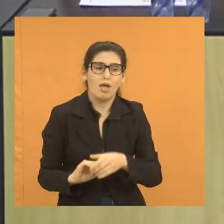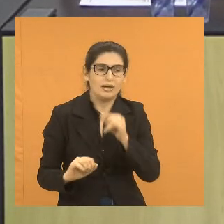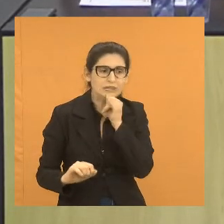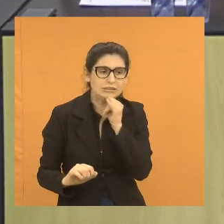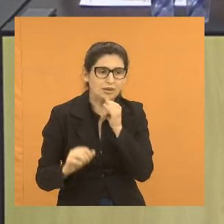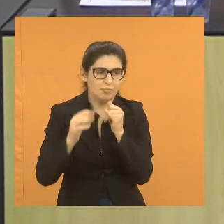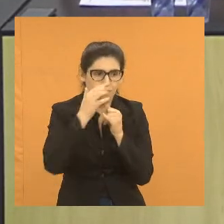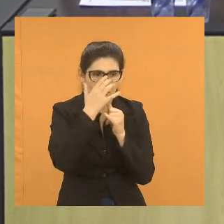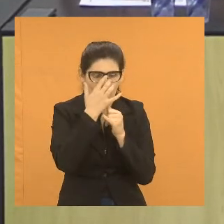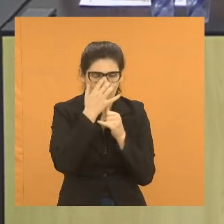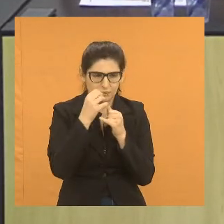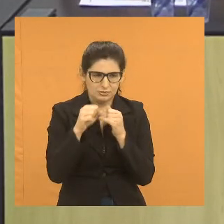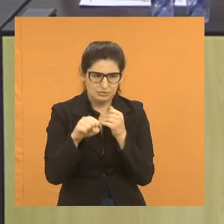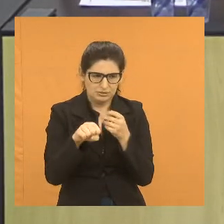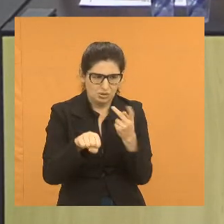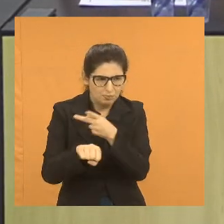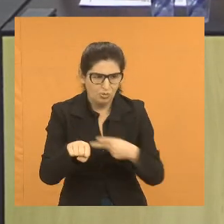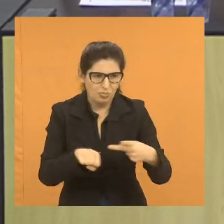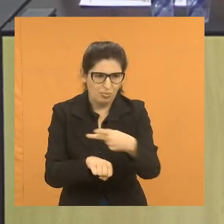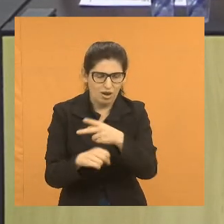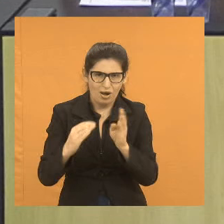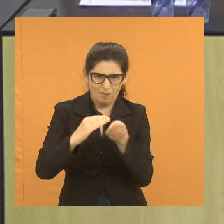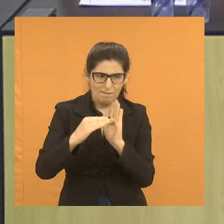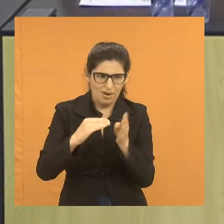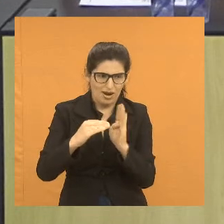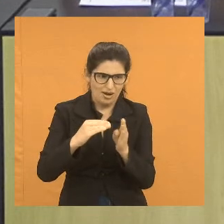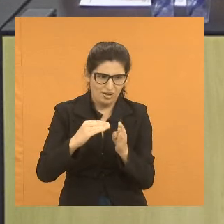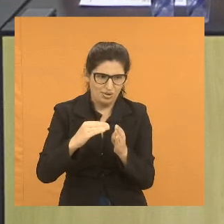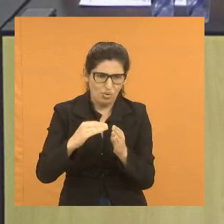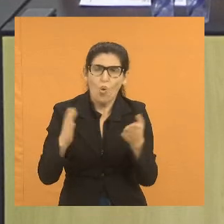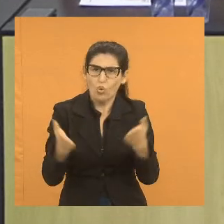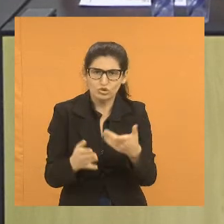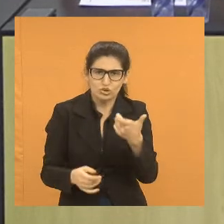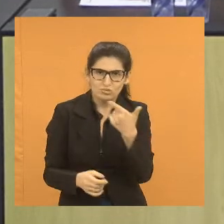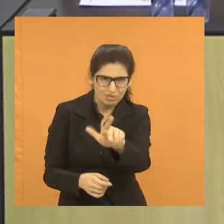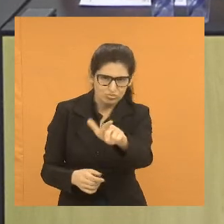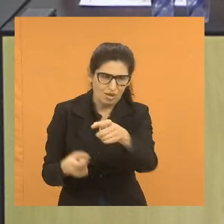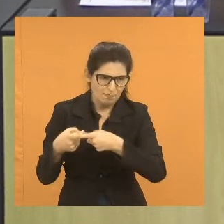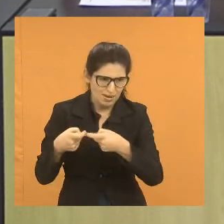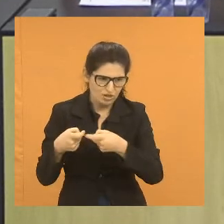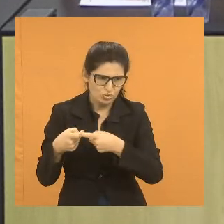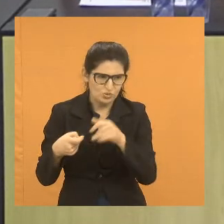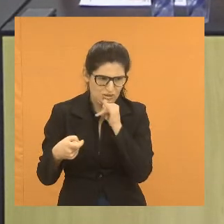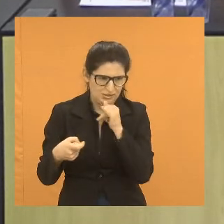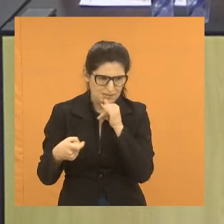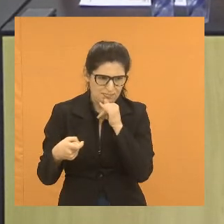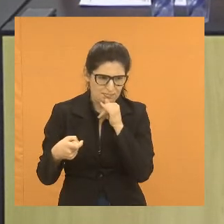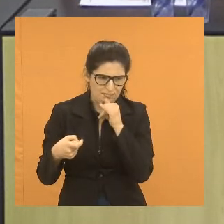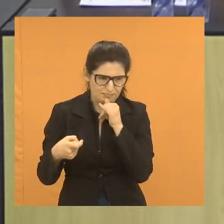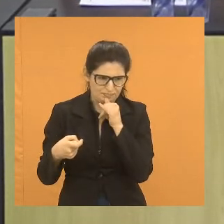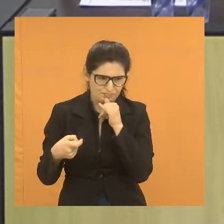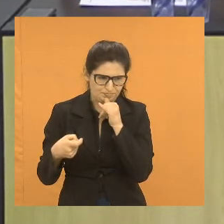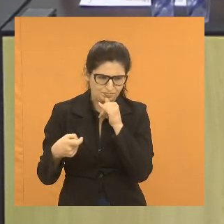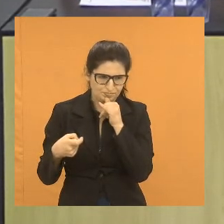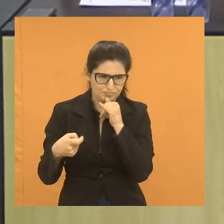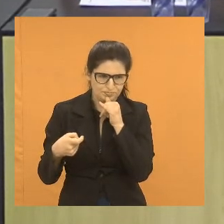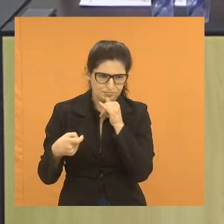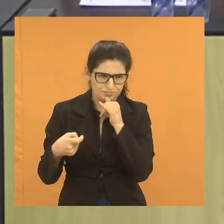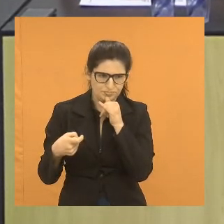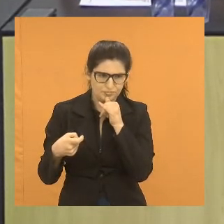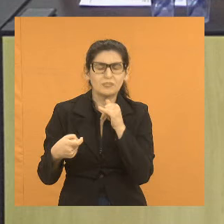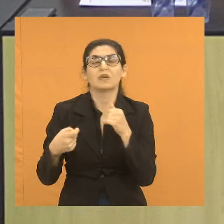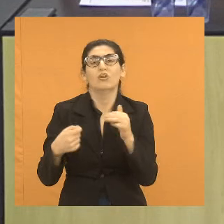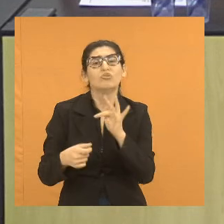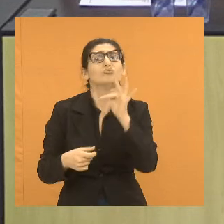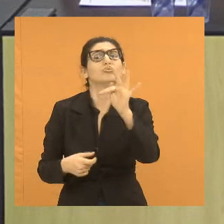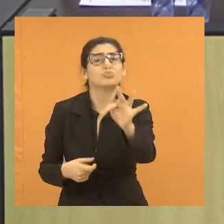prevenção no meu bairro, eu vou encontrar, hoje não tem. Eu acho que é uma perspectiva e nós vamos